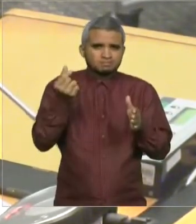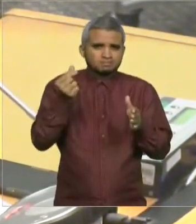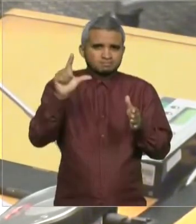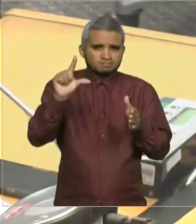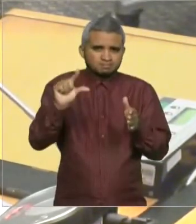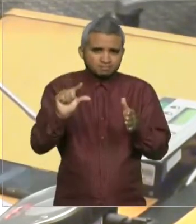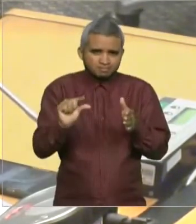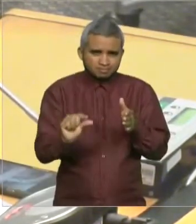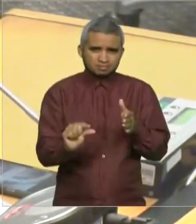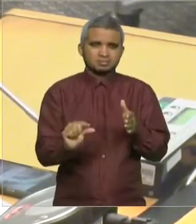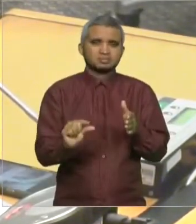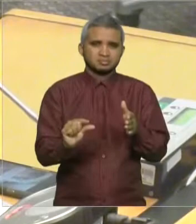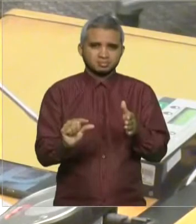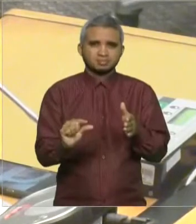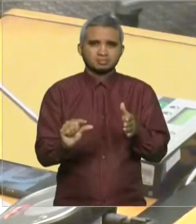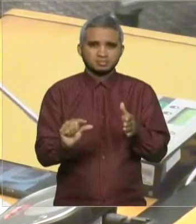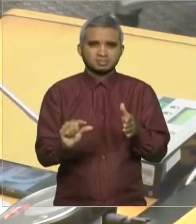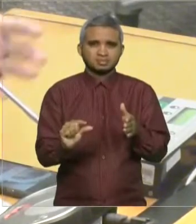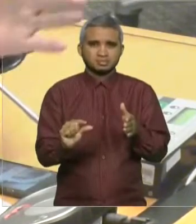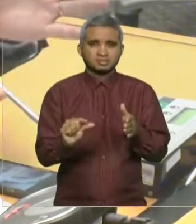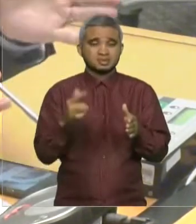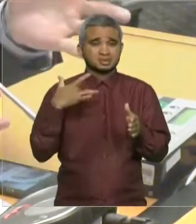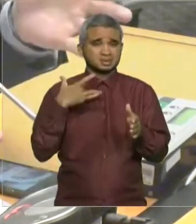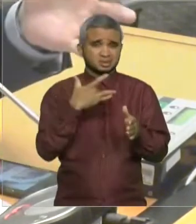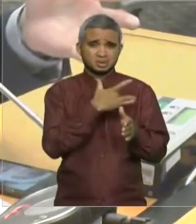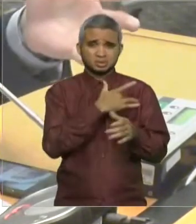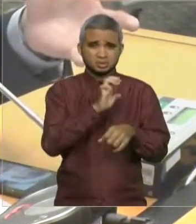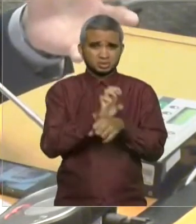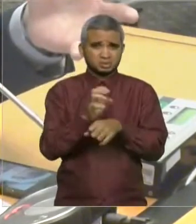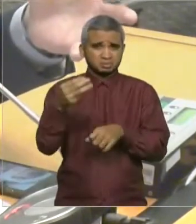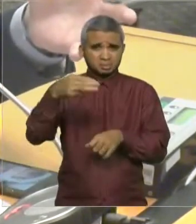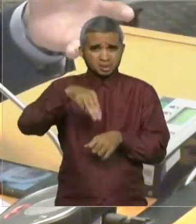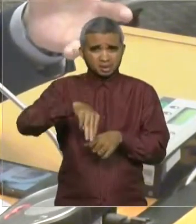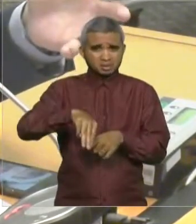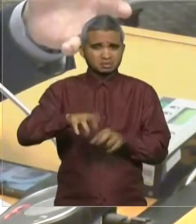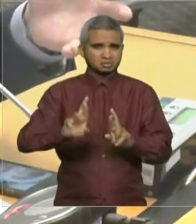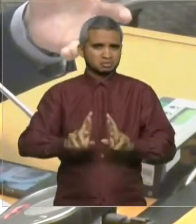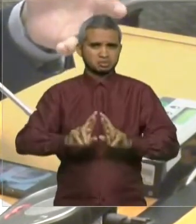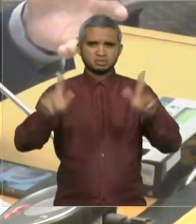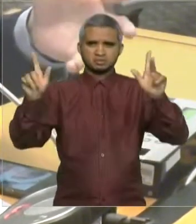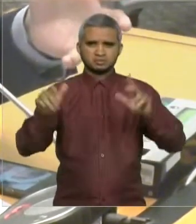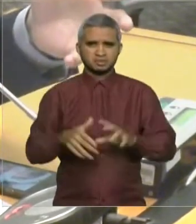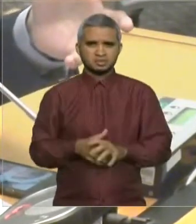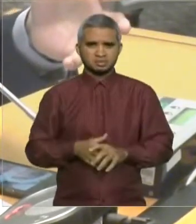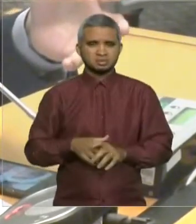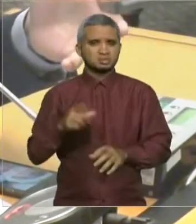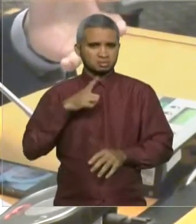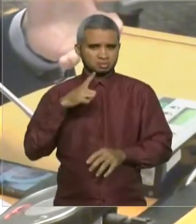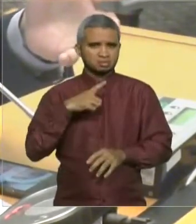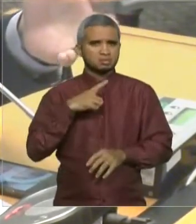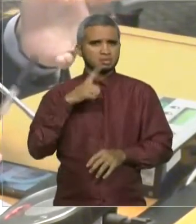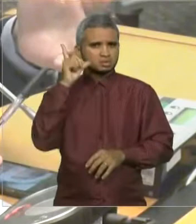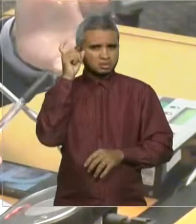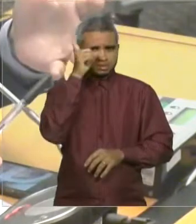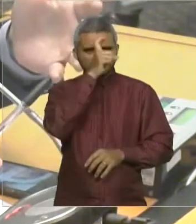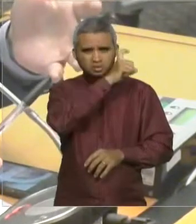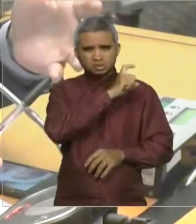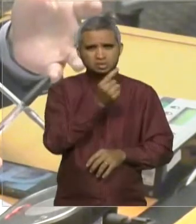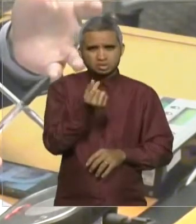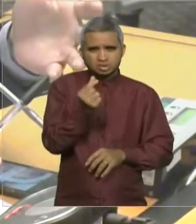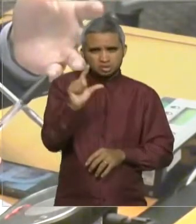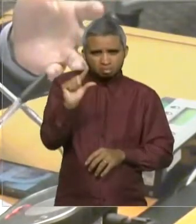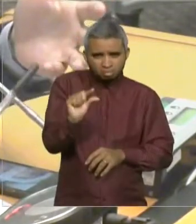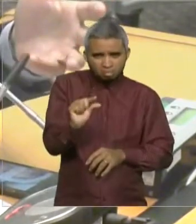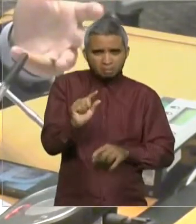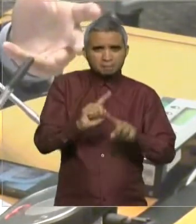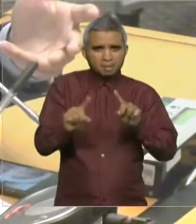estado do Maranhão, e a saúde que o estado do Maranhão pratica, apesar de toda a dificuldade financeira, inaugurando o